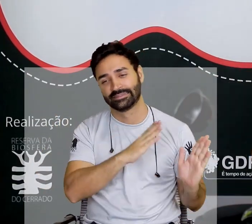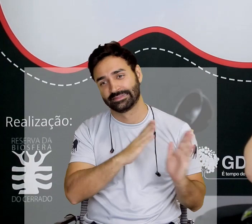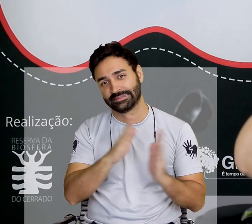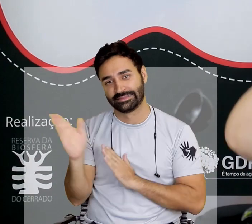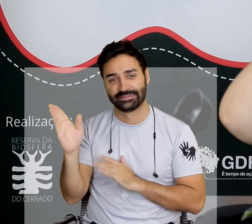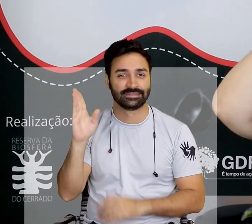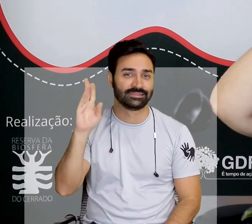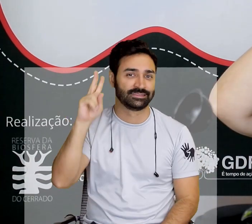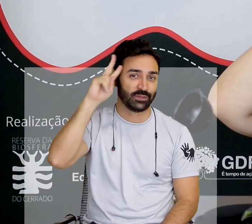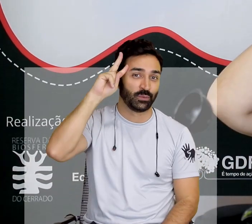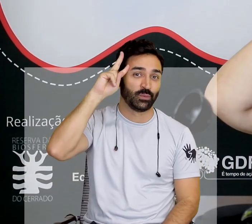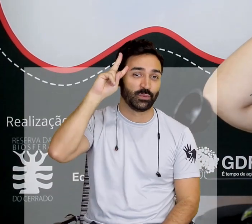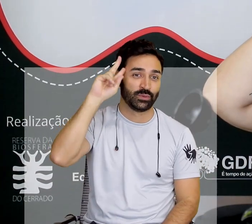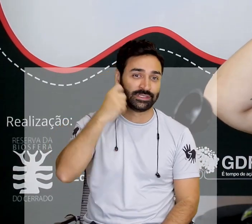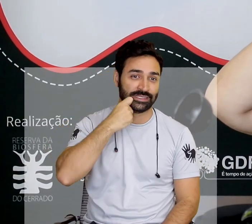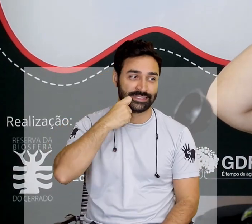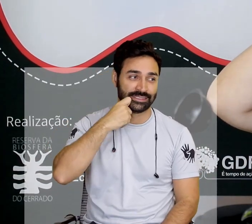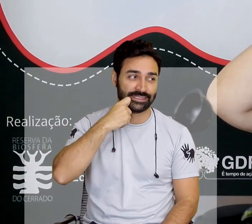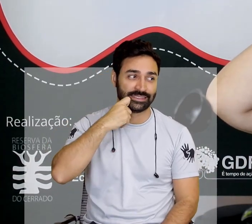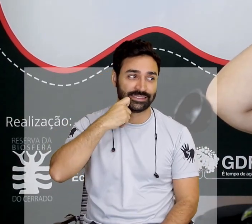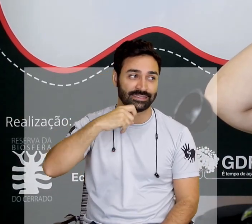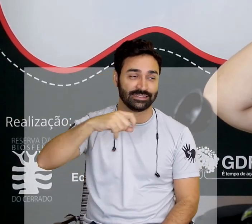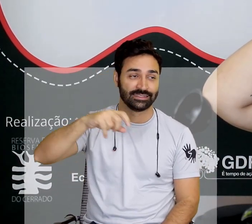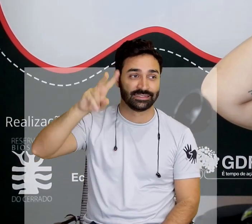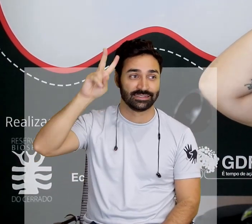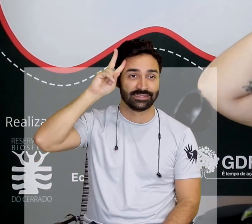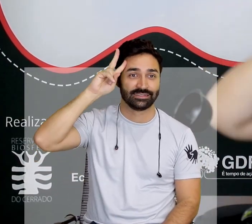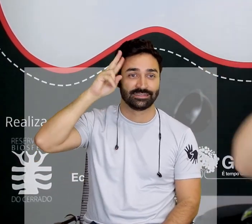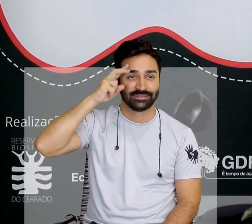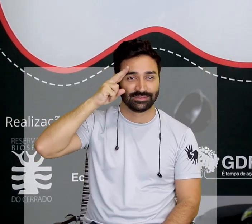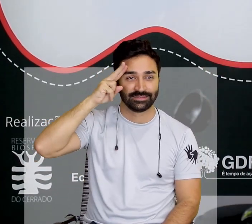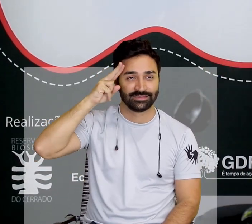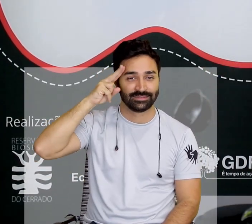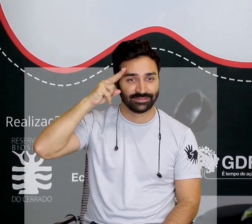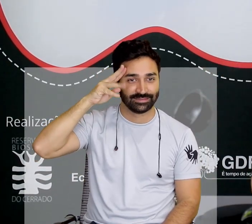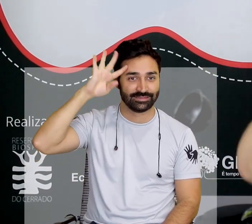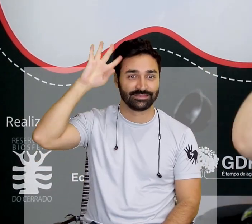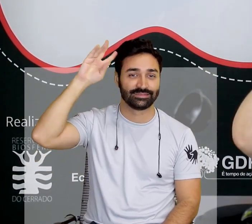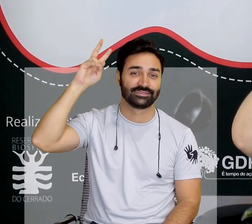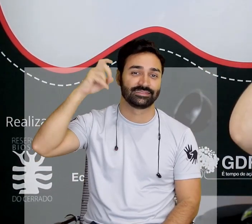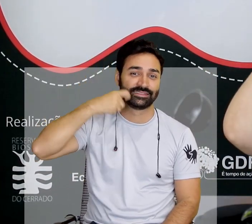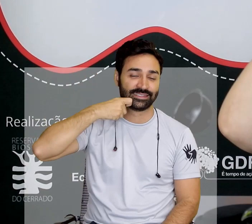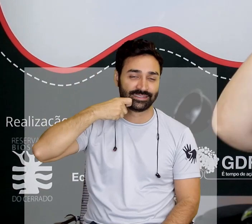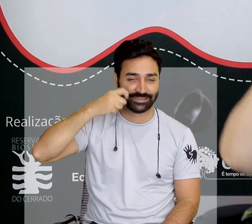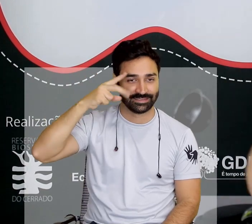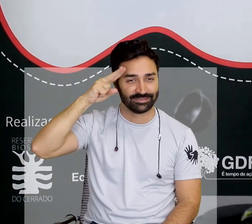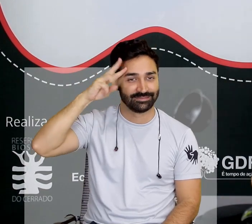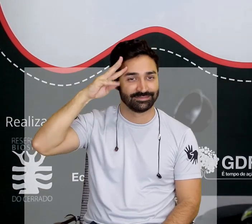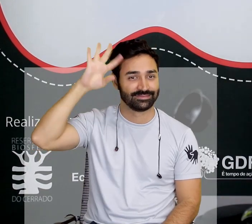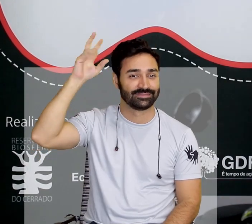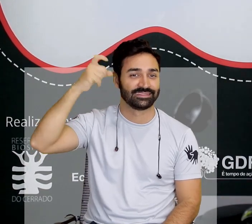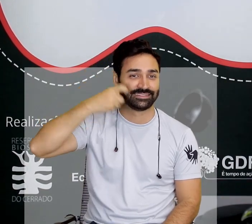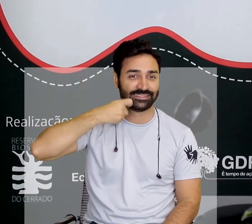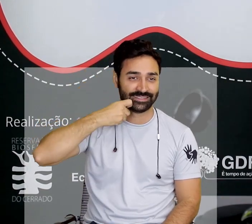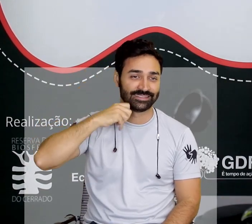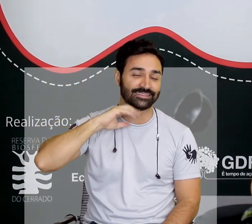Segunda a sexta, a gente faz assim, ó. 2, né? Vai 3, 4, 5, 6. Vai ser a semana toda aqui.